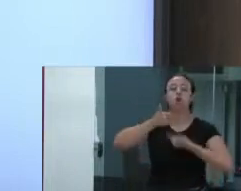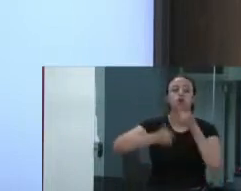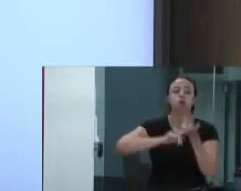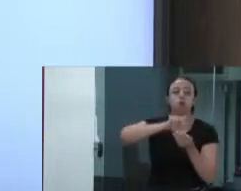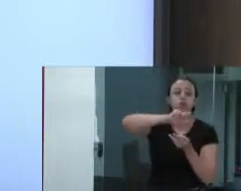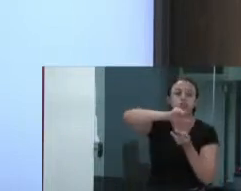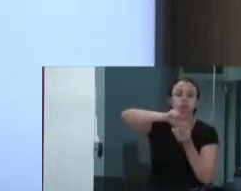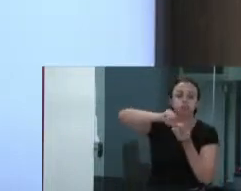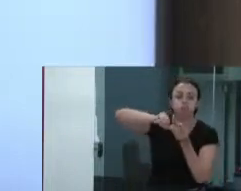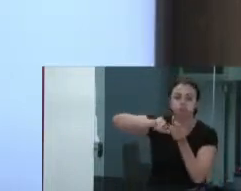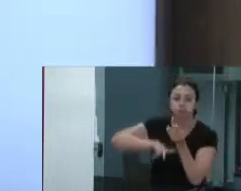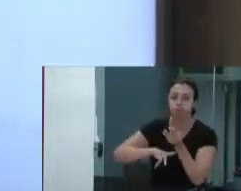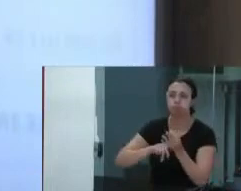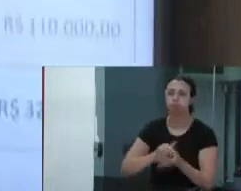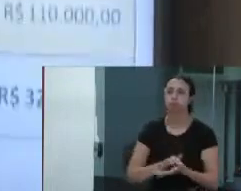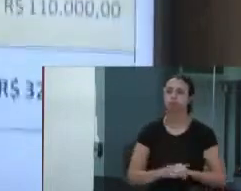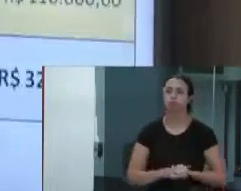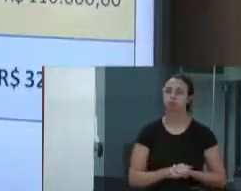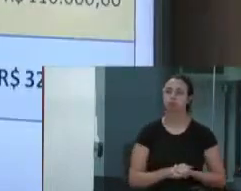uma executa.